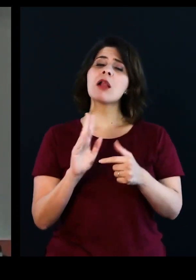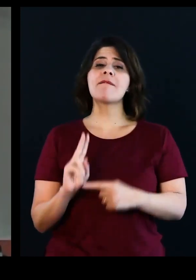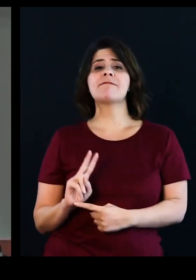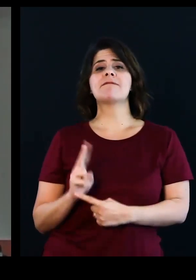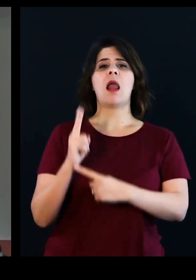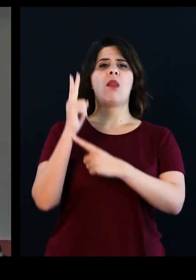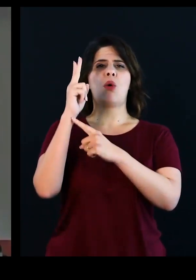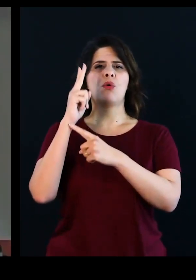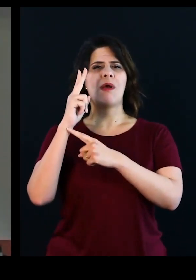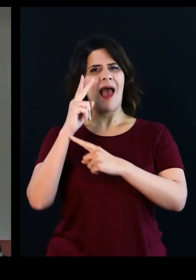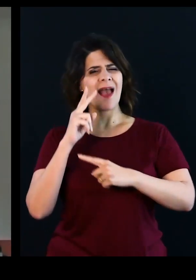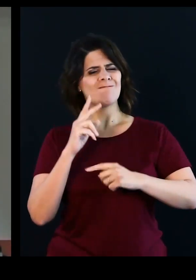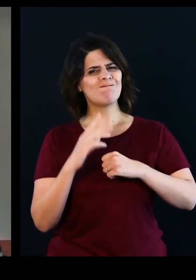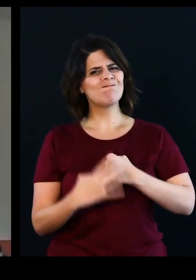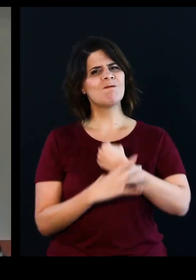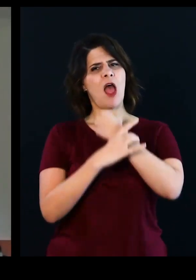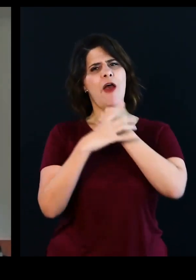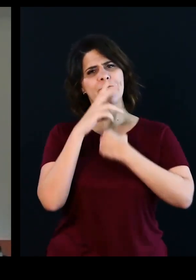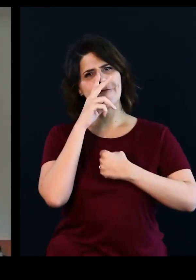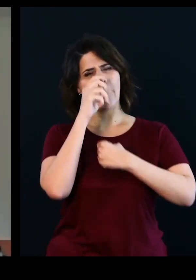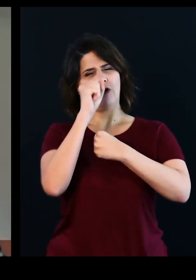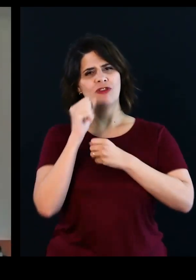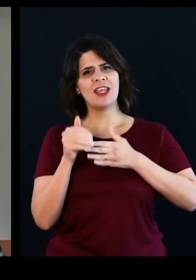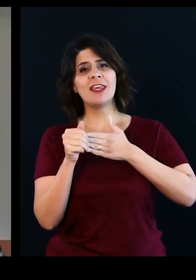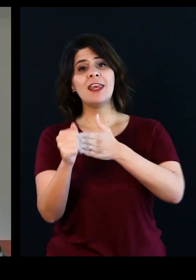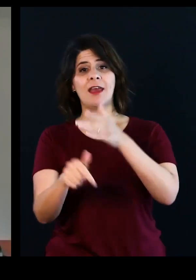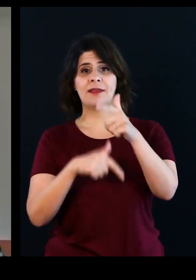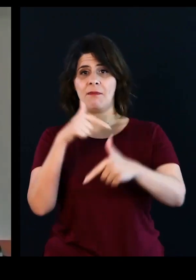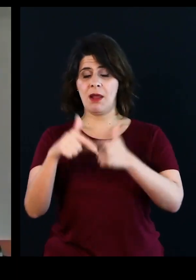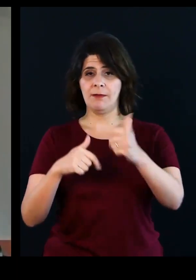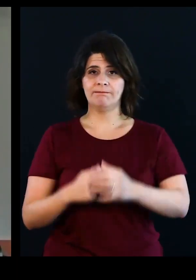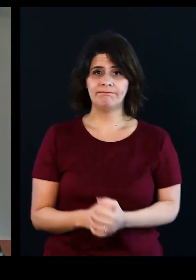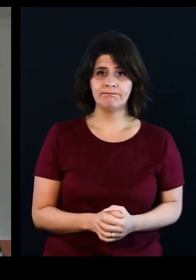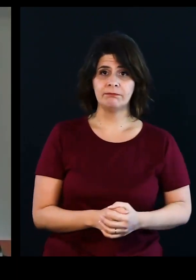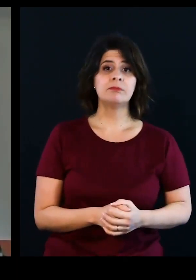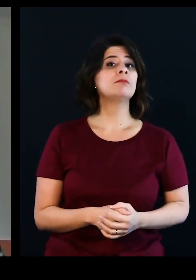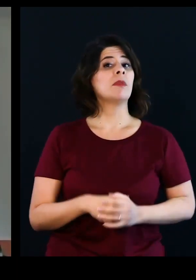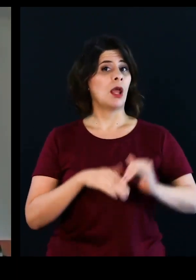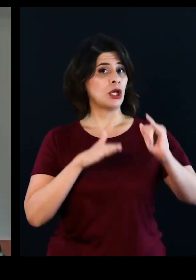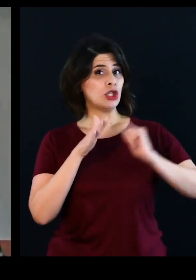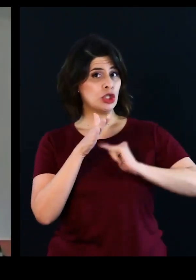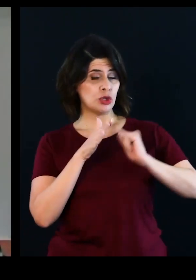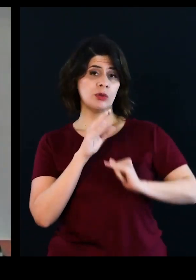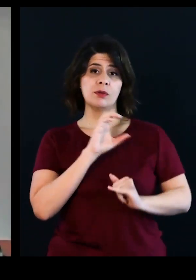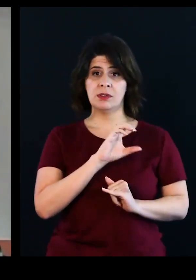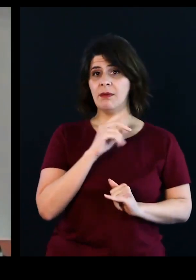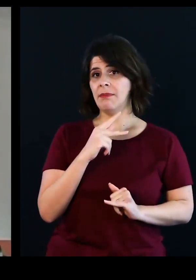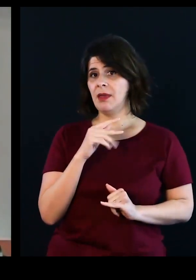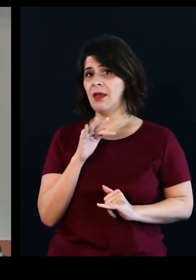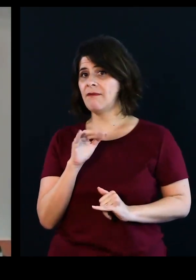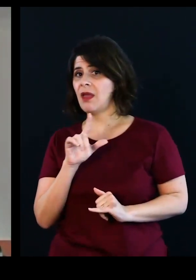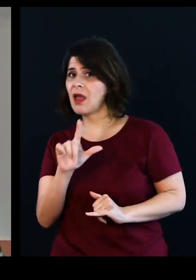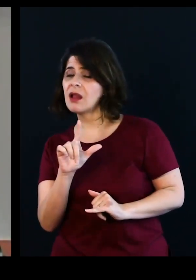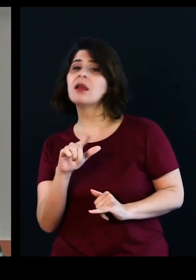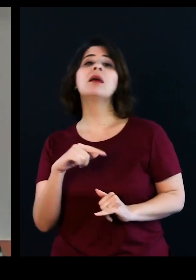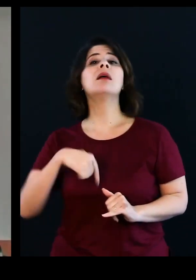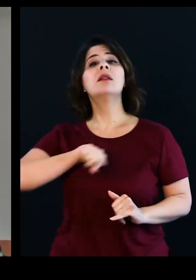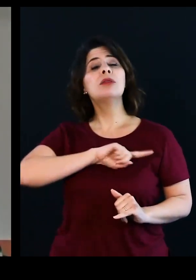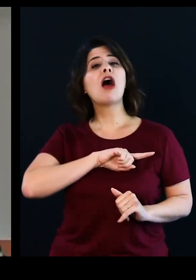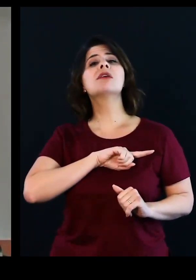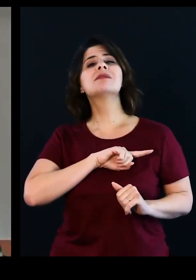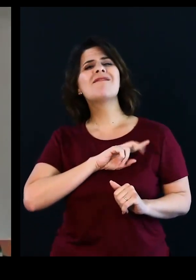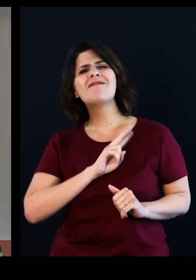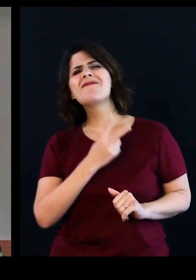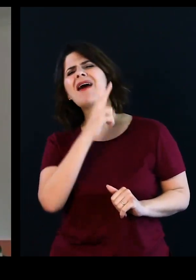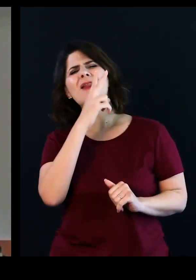fortes que estão direcionando a atividade de vocês. Para nós, do Instituto, também como da CPFL, tem um outro valor, que é